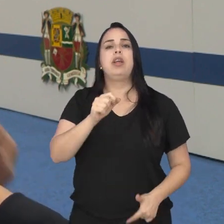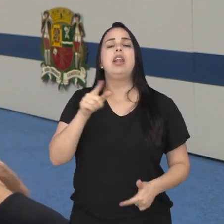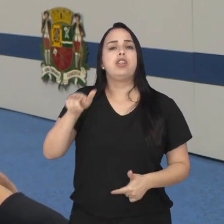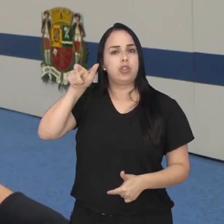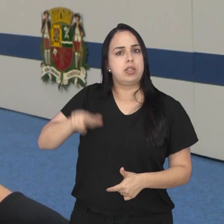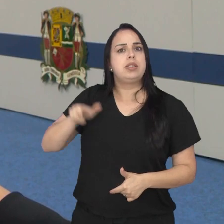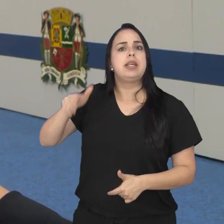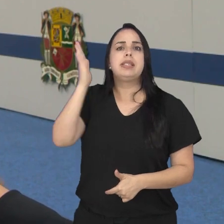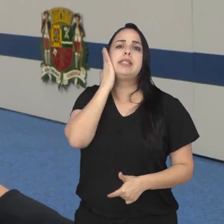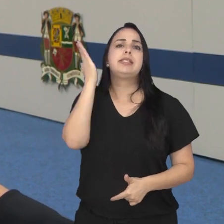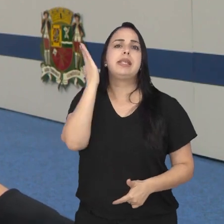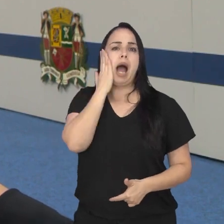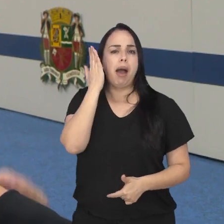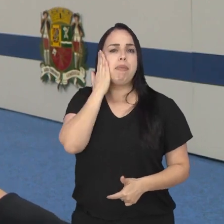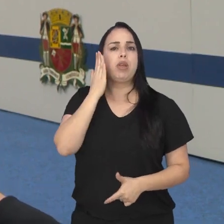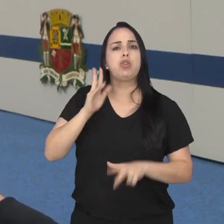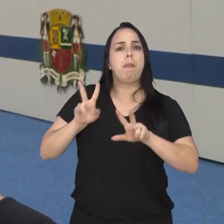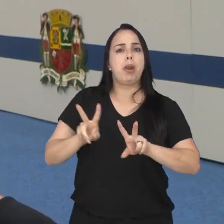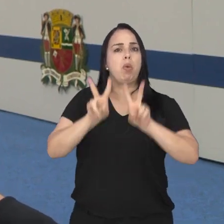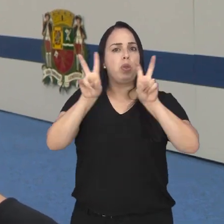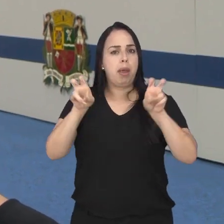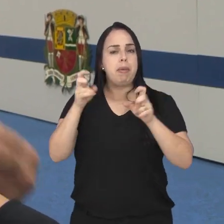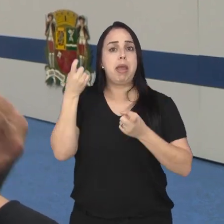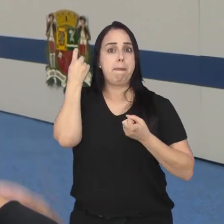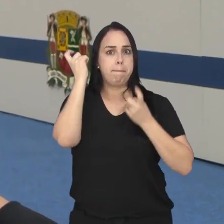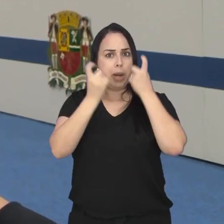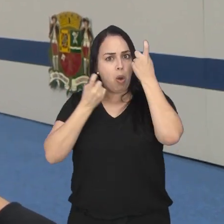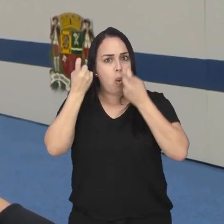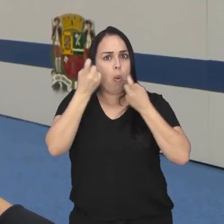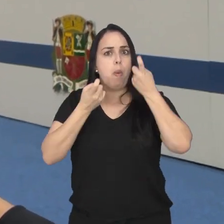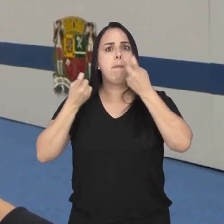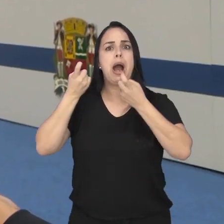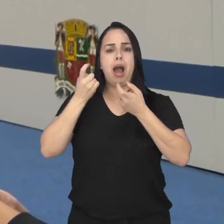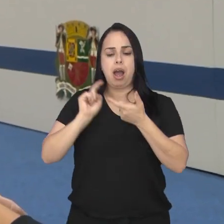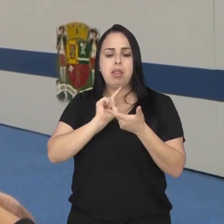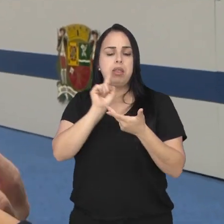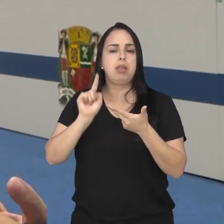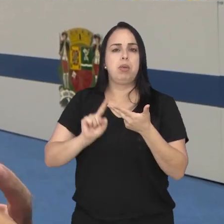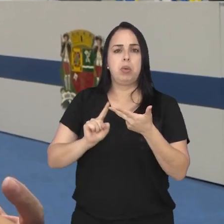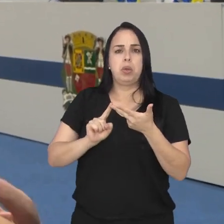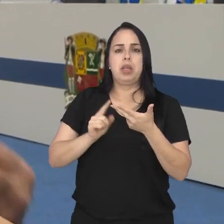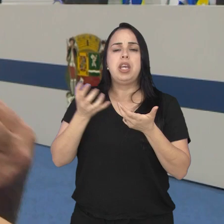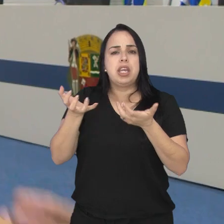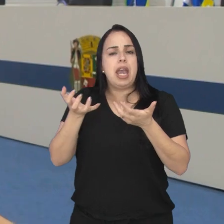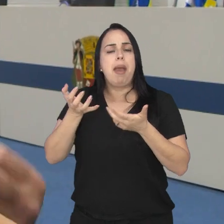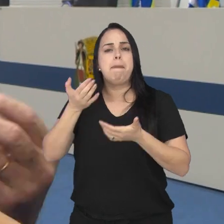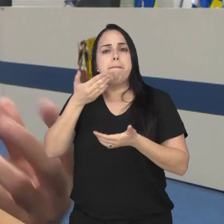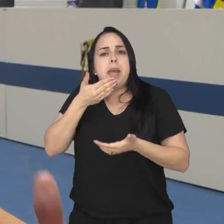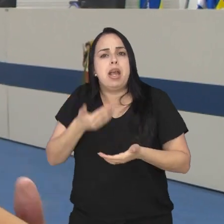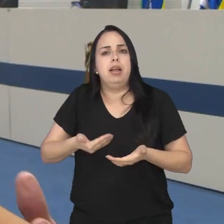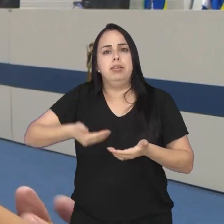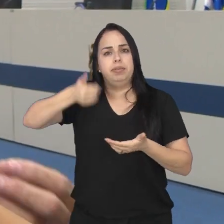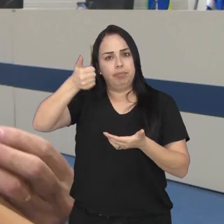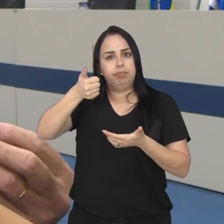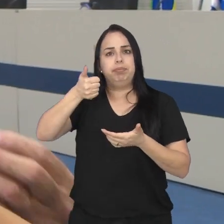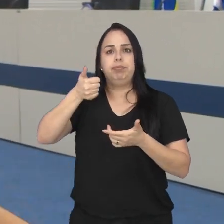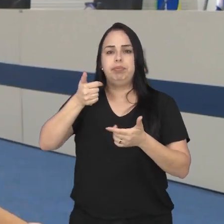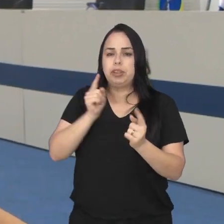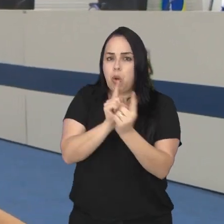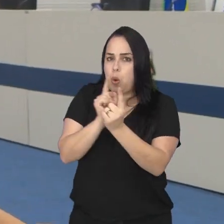primeiro lugar eles conhecem o assunto eles dominam o assunto eles estão preocupados em ampliar e melhorar